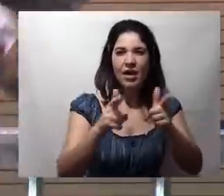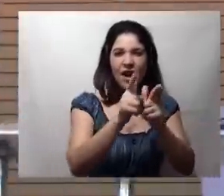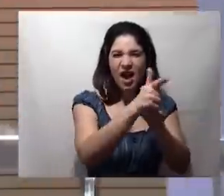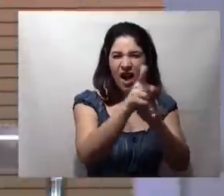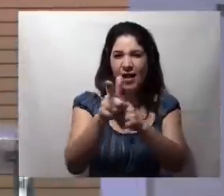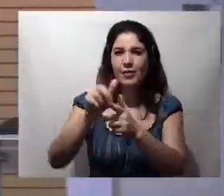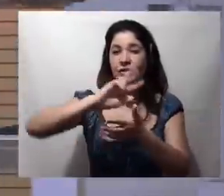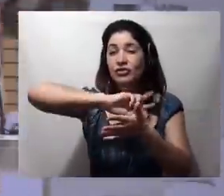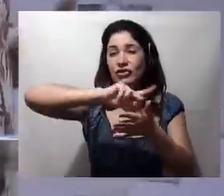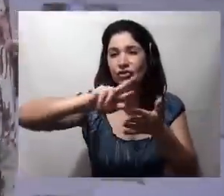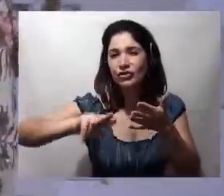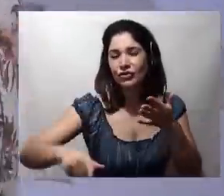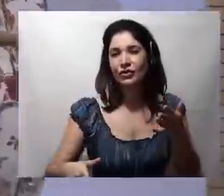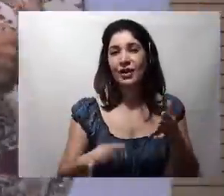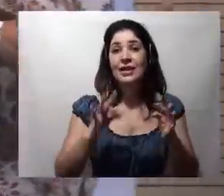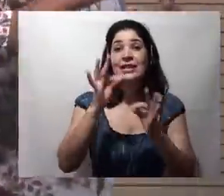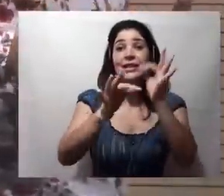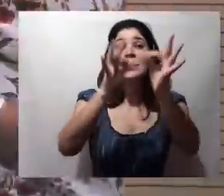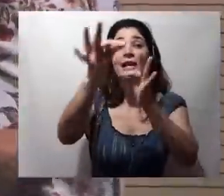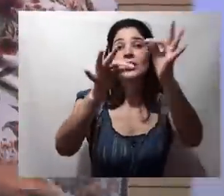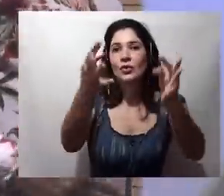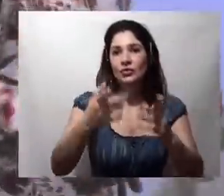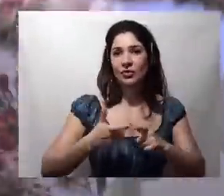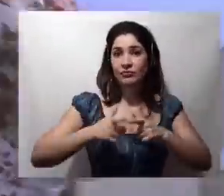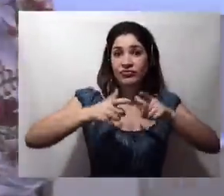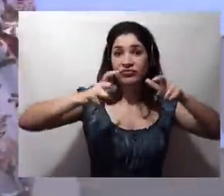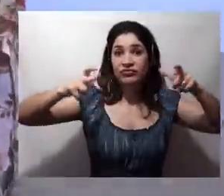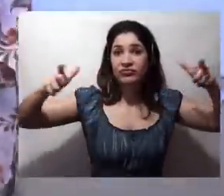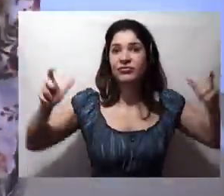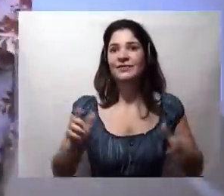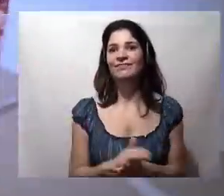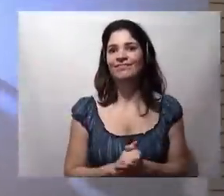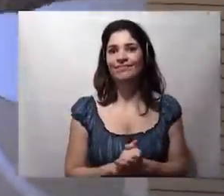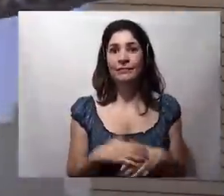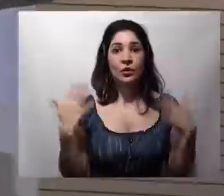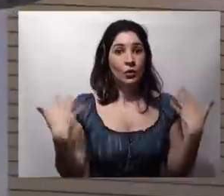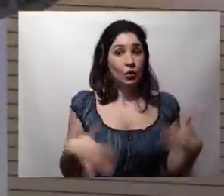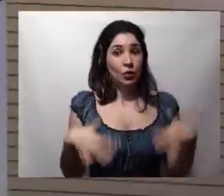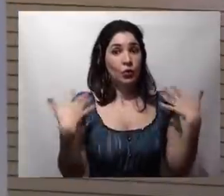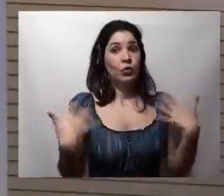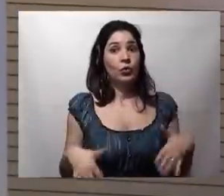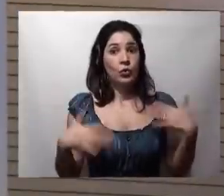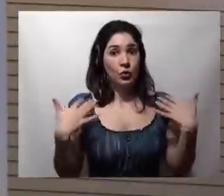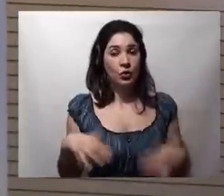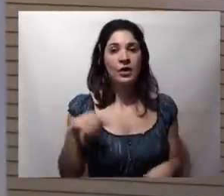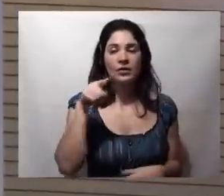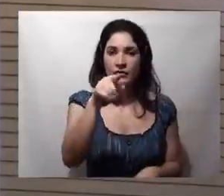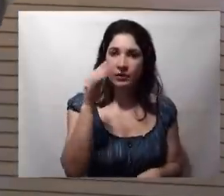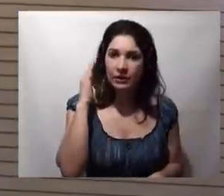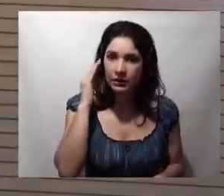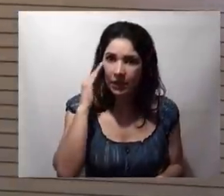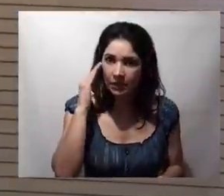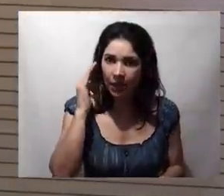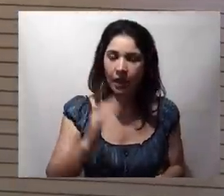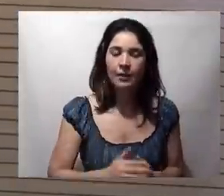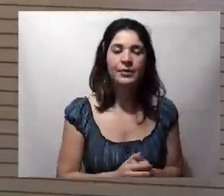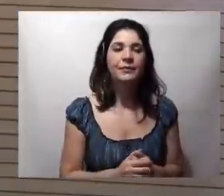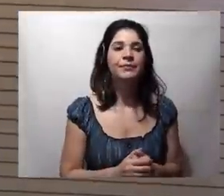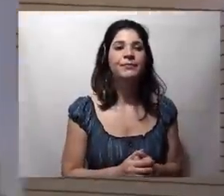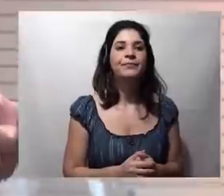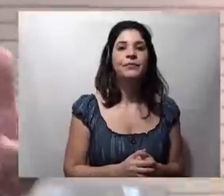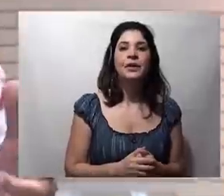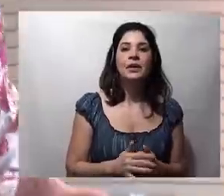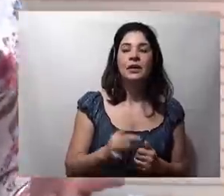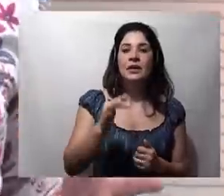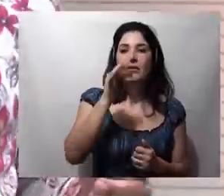o crescimento tecnológico da babilônia era tremendo você sabe daqueles jardins